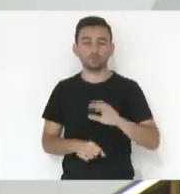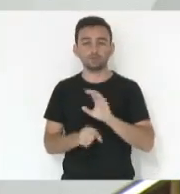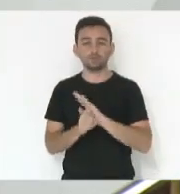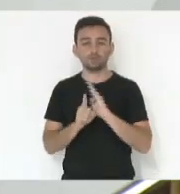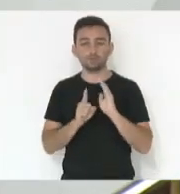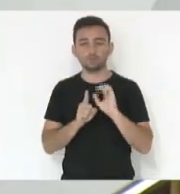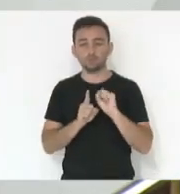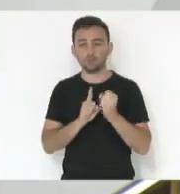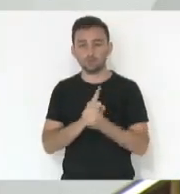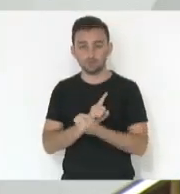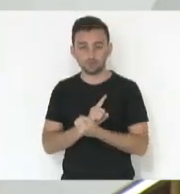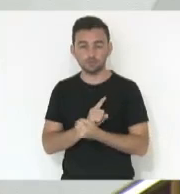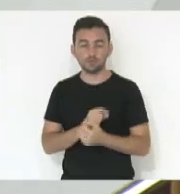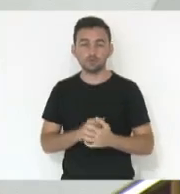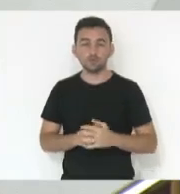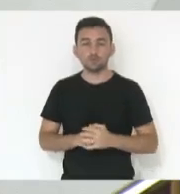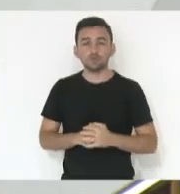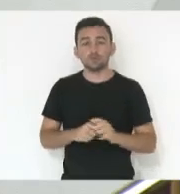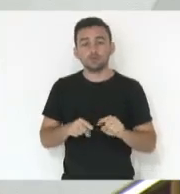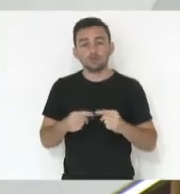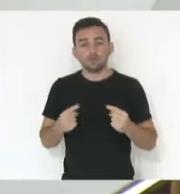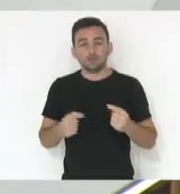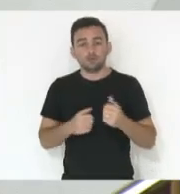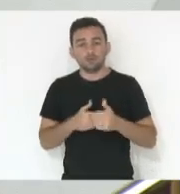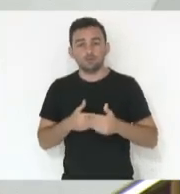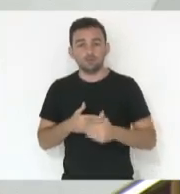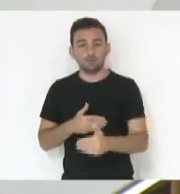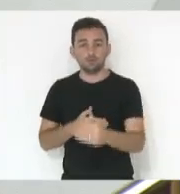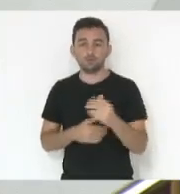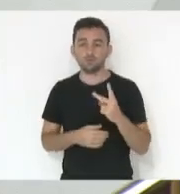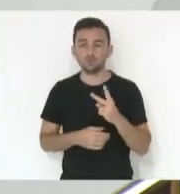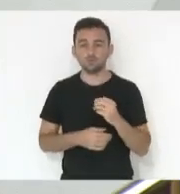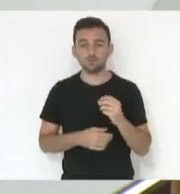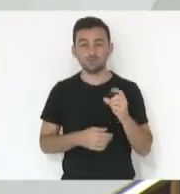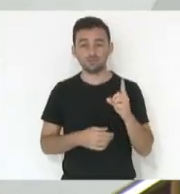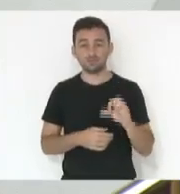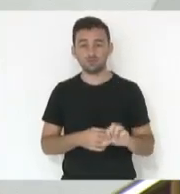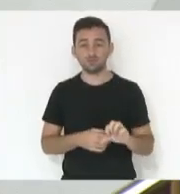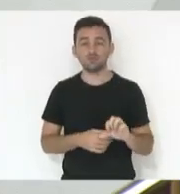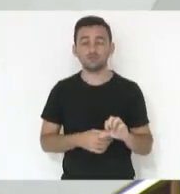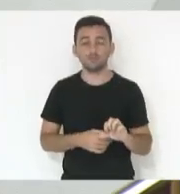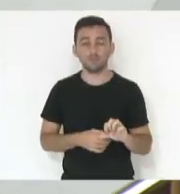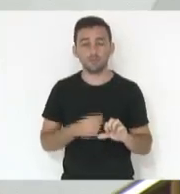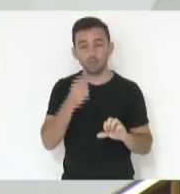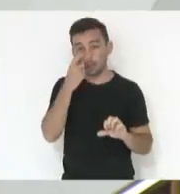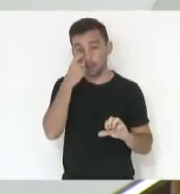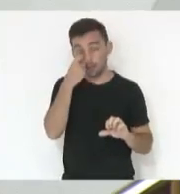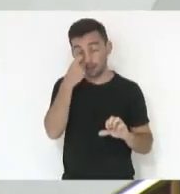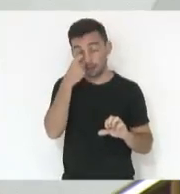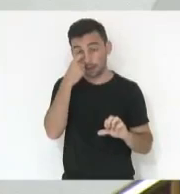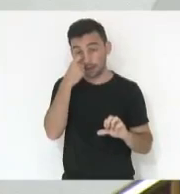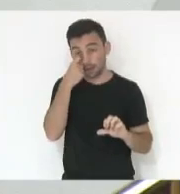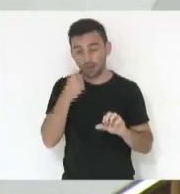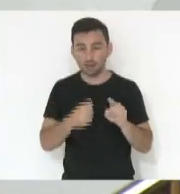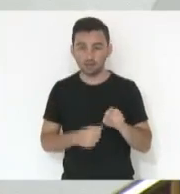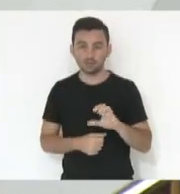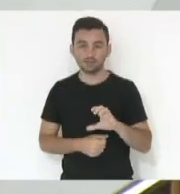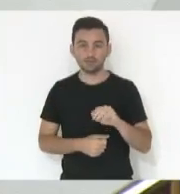sociedade. Então, a partir de 2019, a CNBB